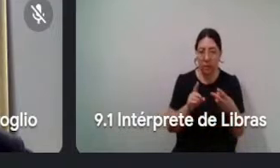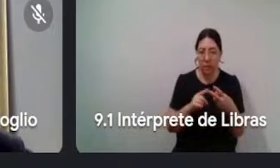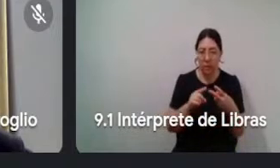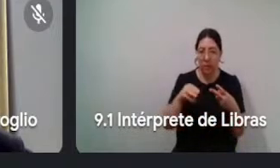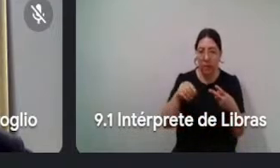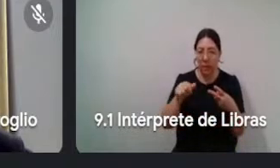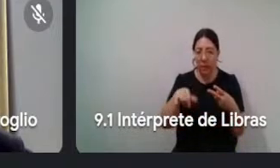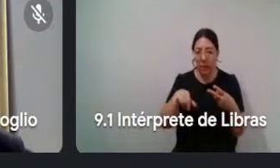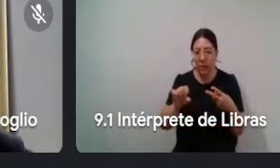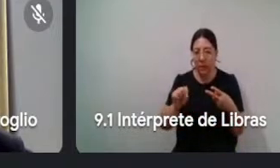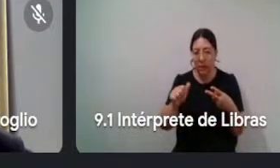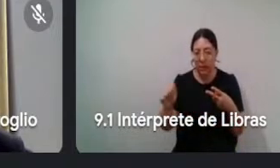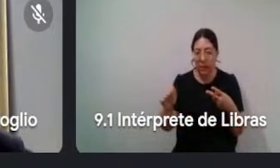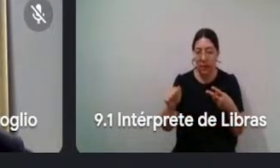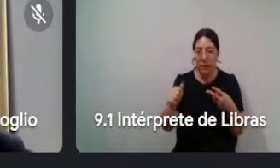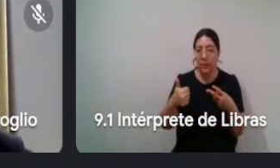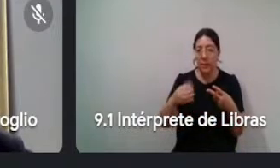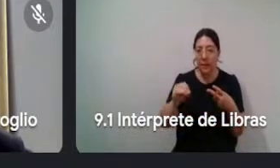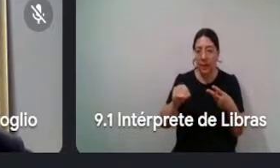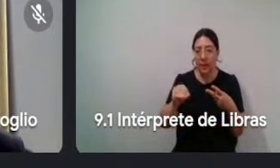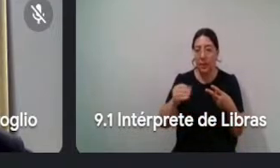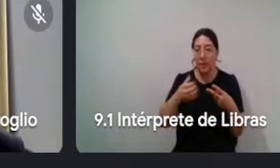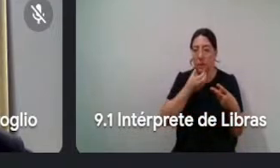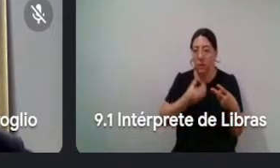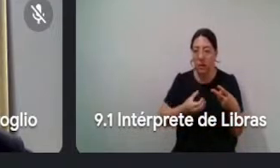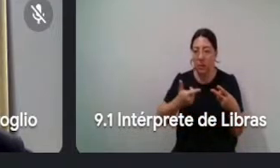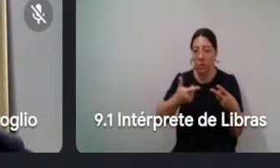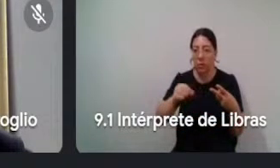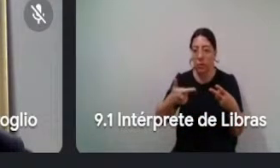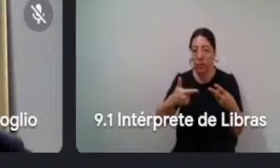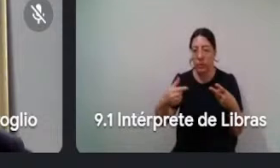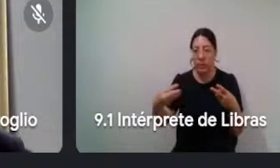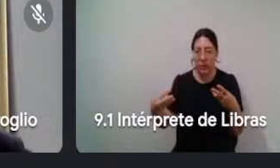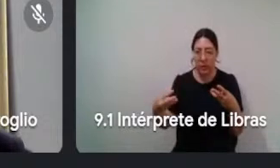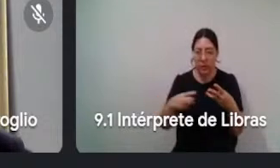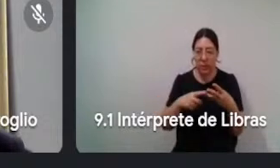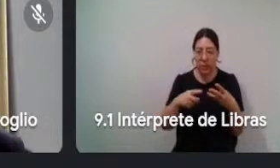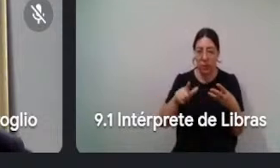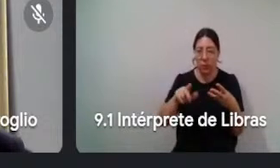10/12/2023. Luiz Ademares Pimenta, mandado termina